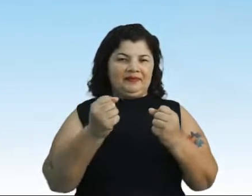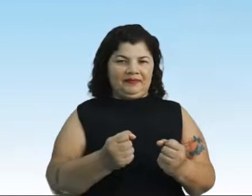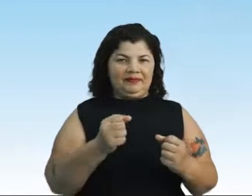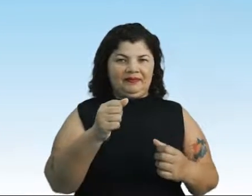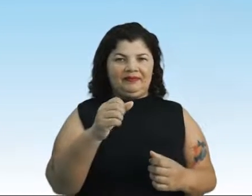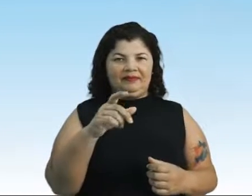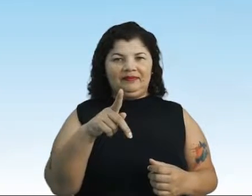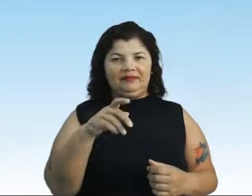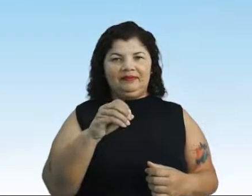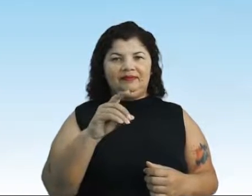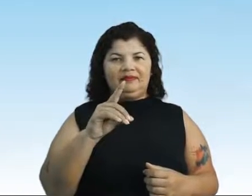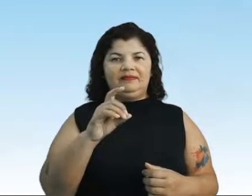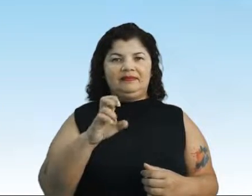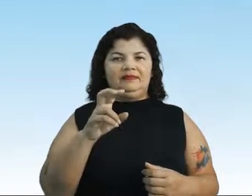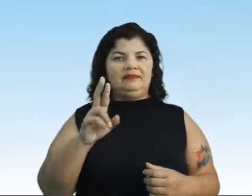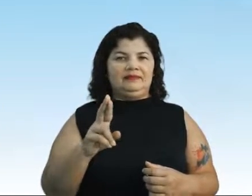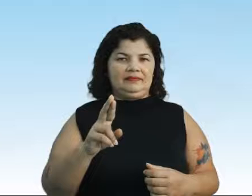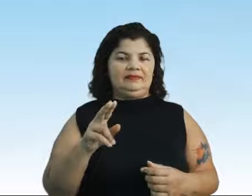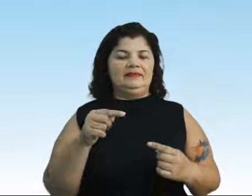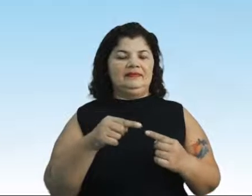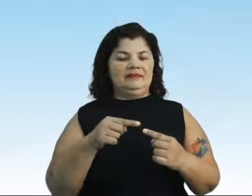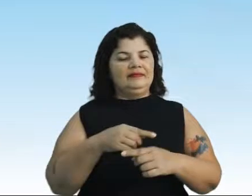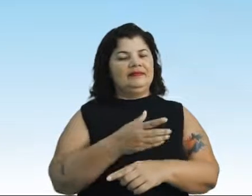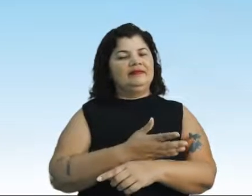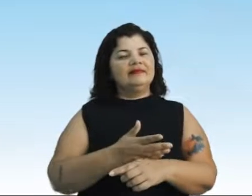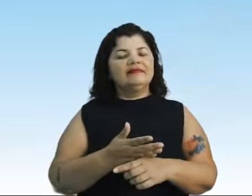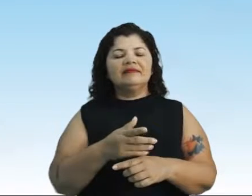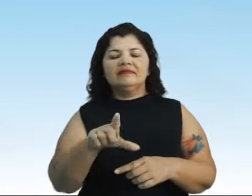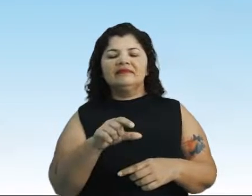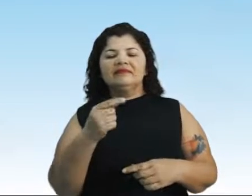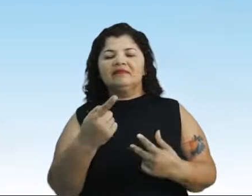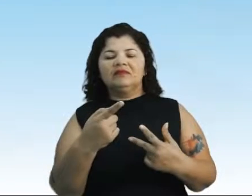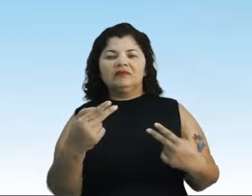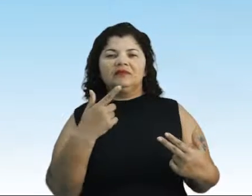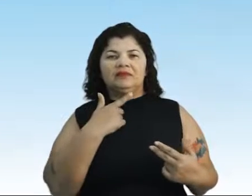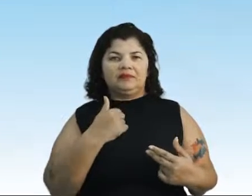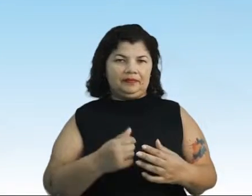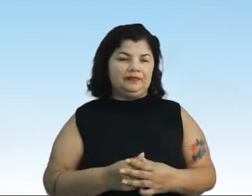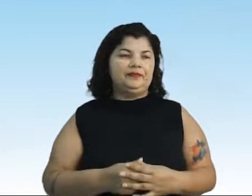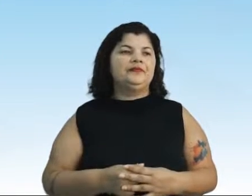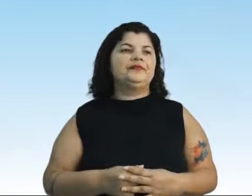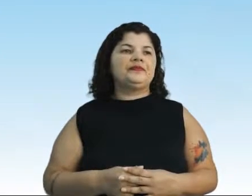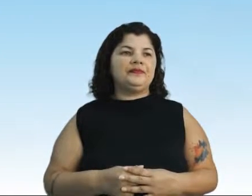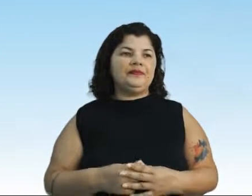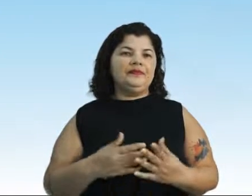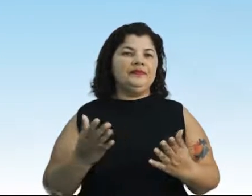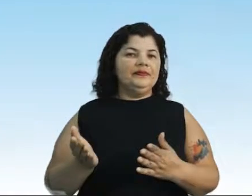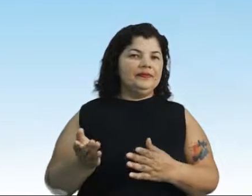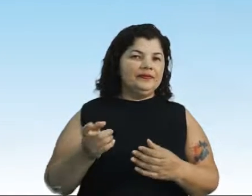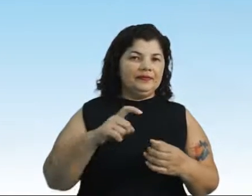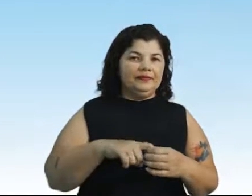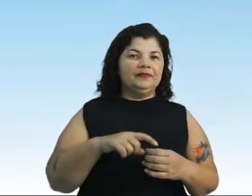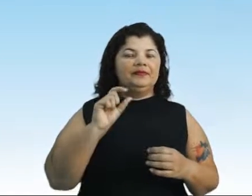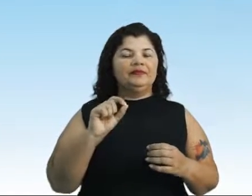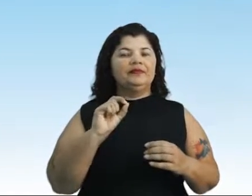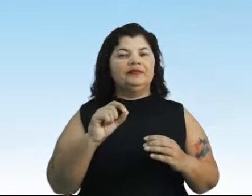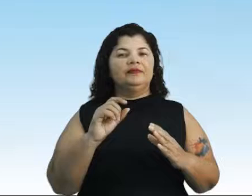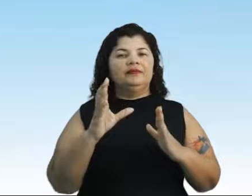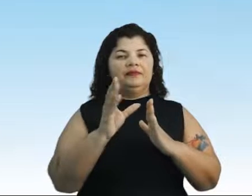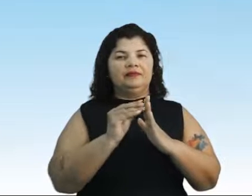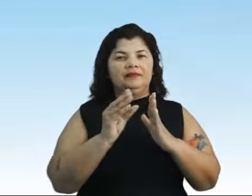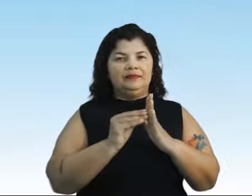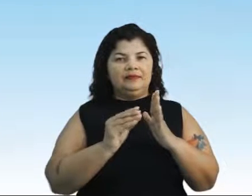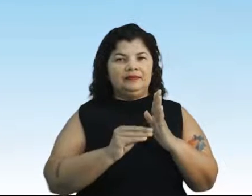aula, que se refere à habilidade. Agora a gente vai voltar e dar uma revisada nos conceitos